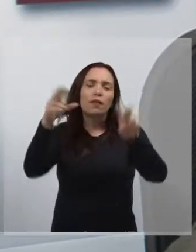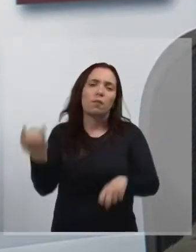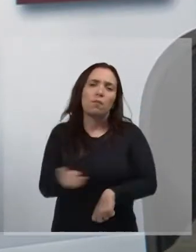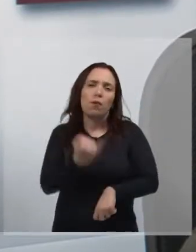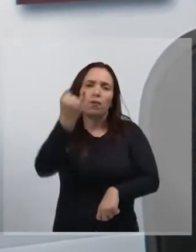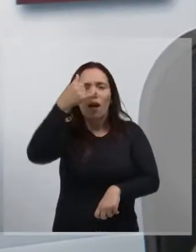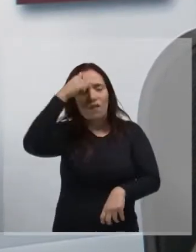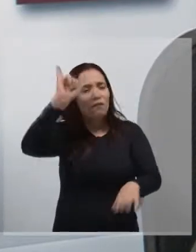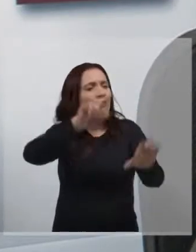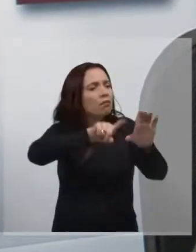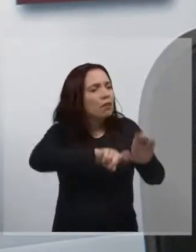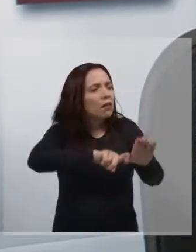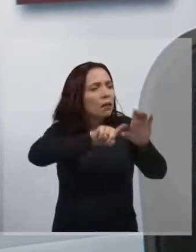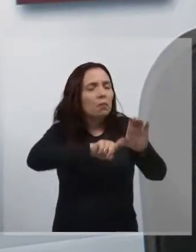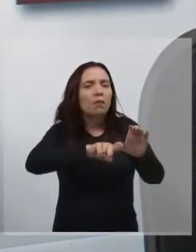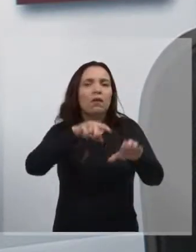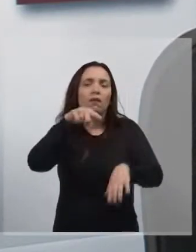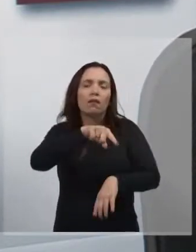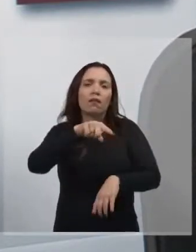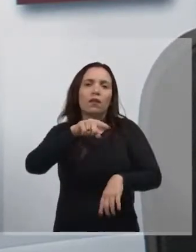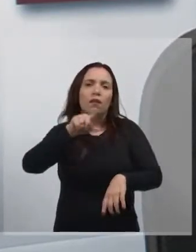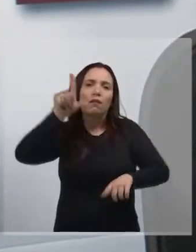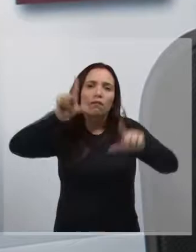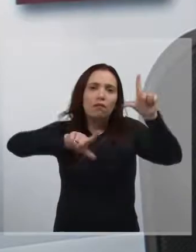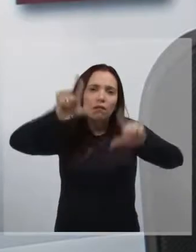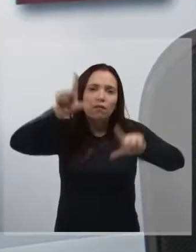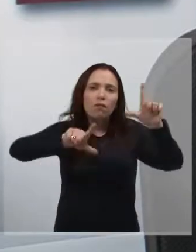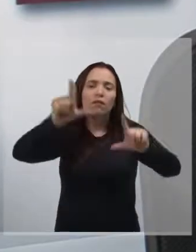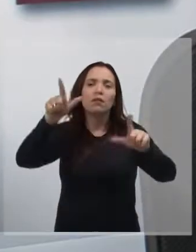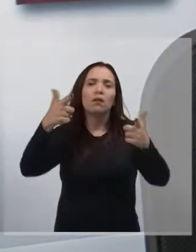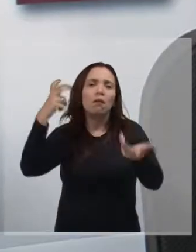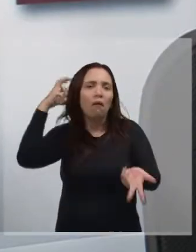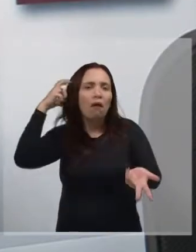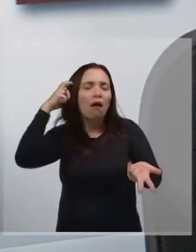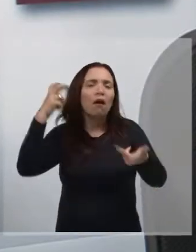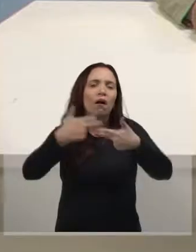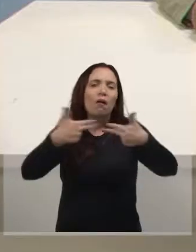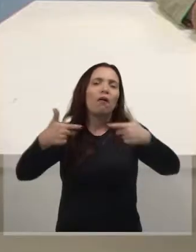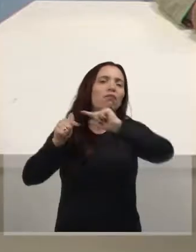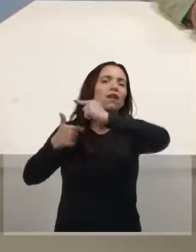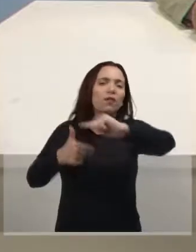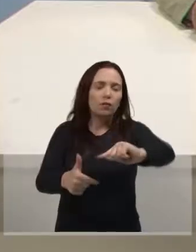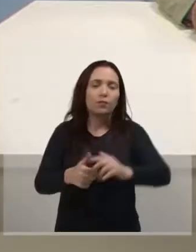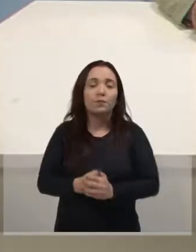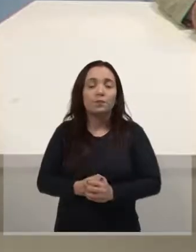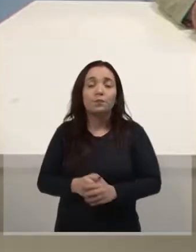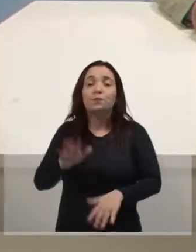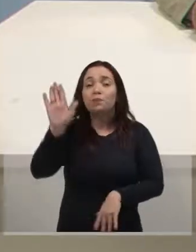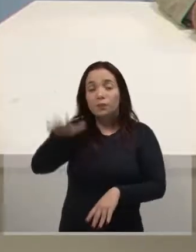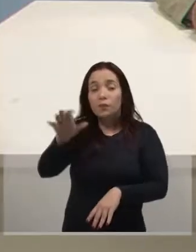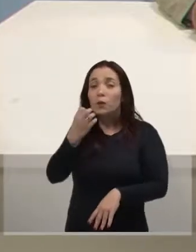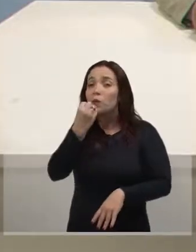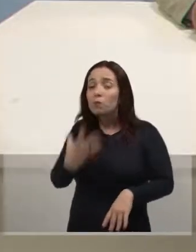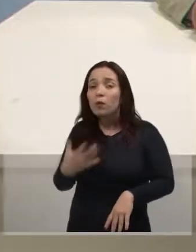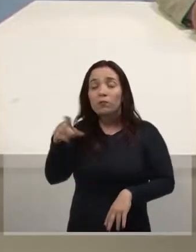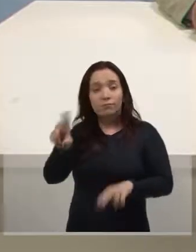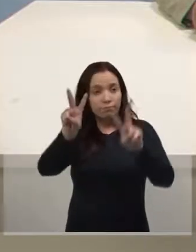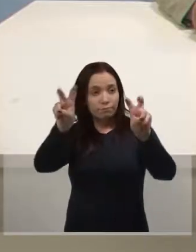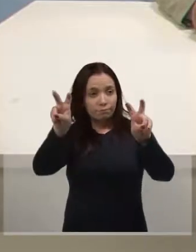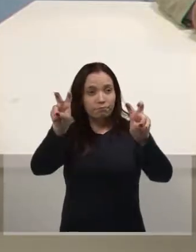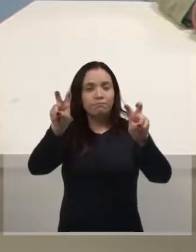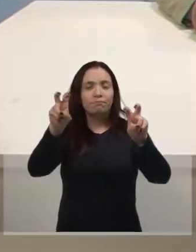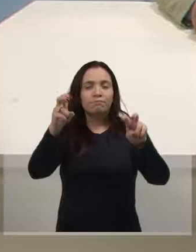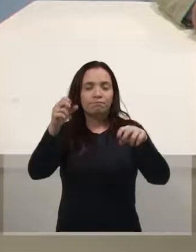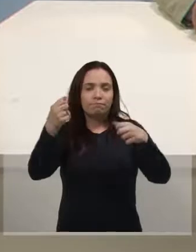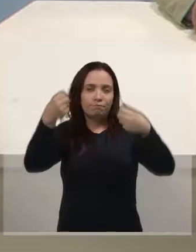dependa tanto das mídias tradicionais. Muito bem. Voltando ao que você tocou inicialmente, para a gente se fazer